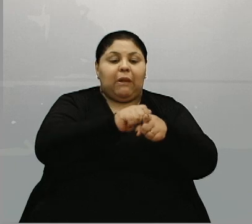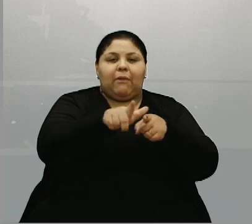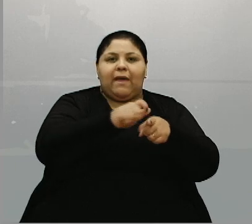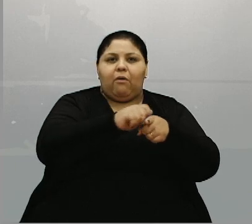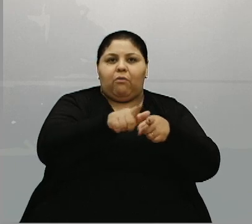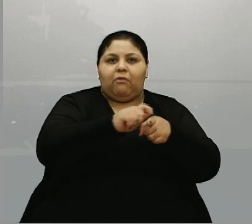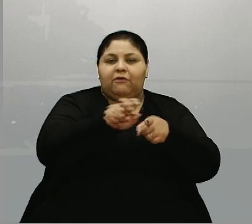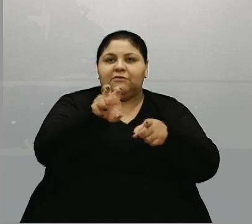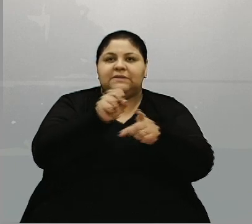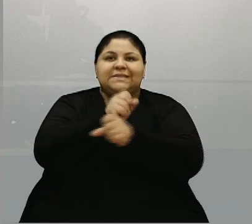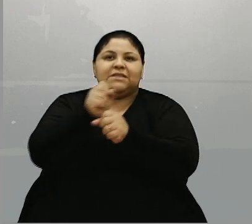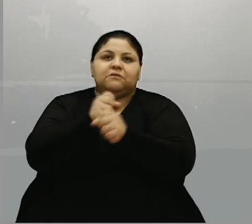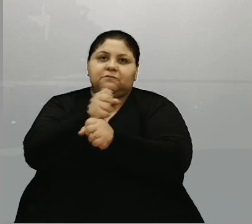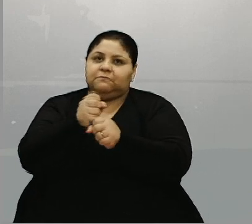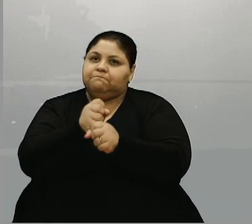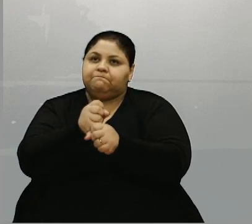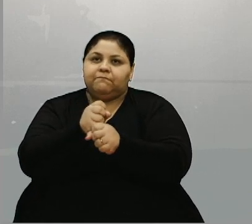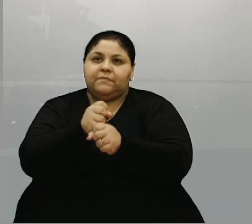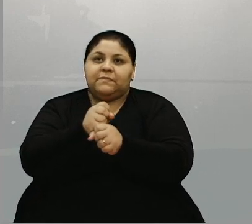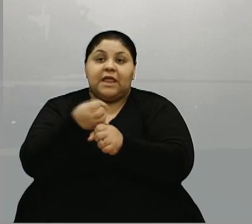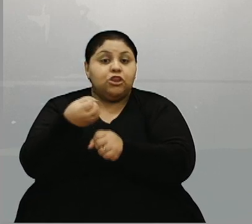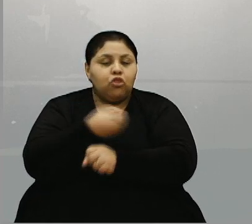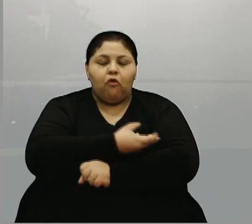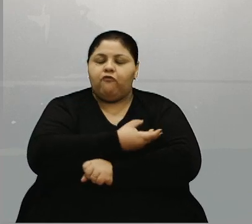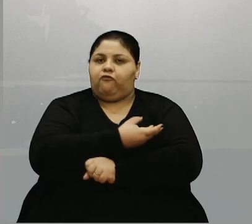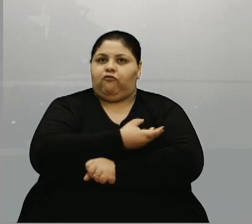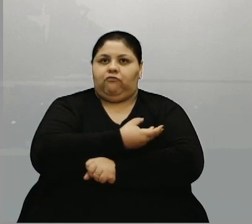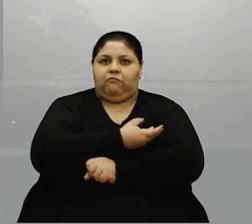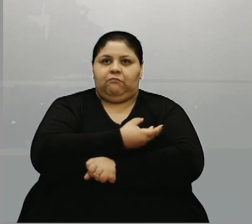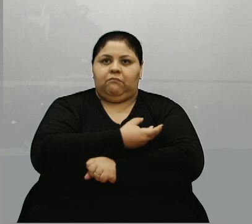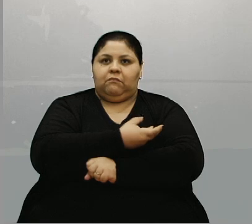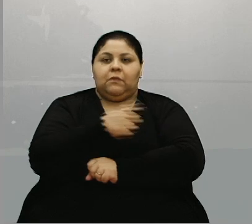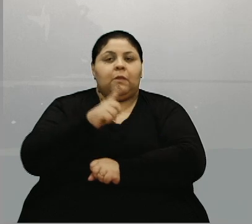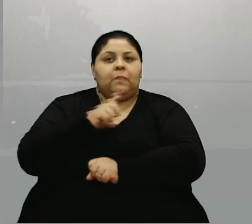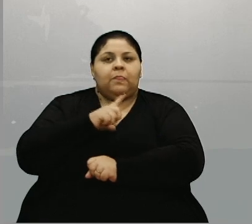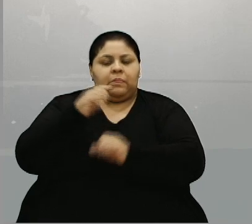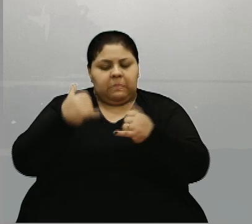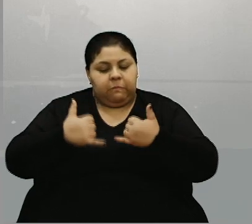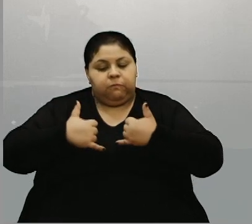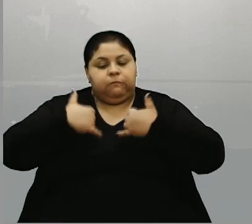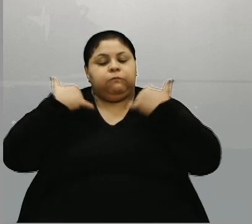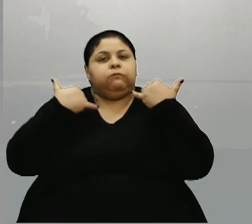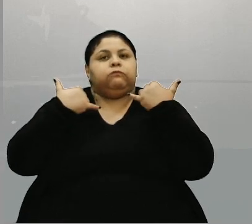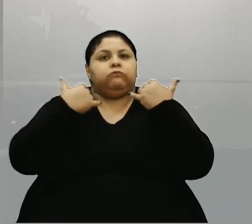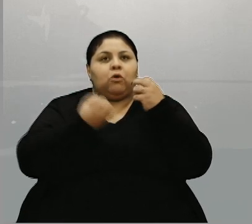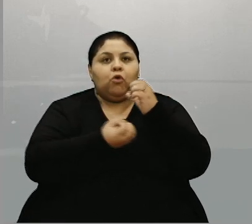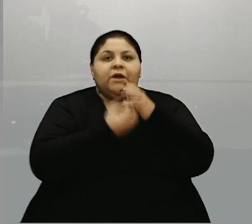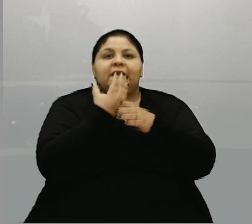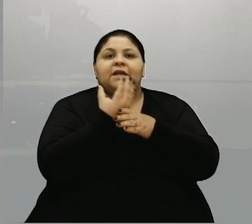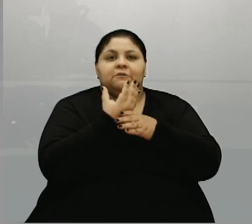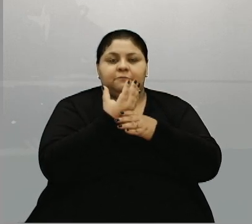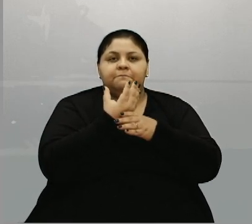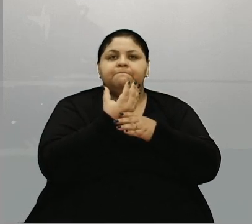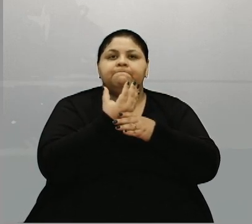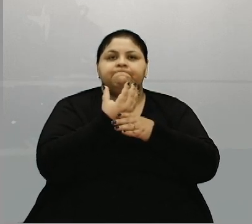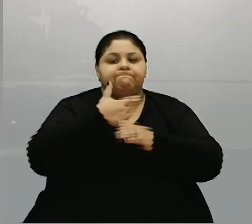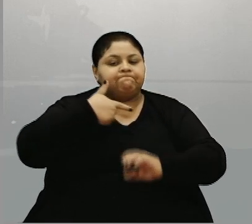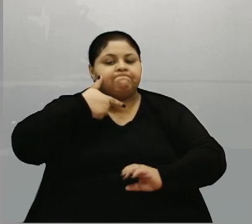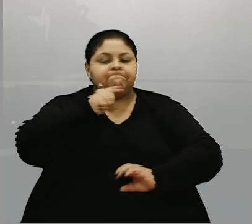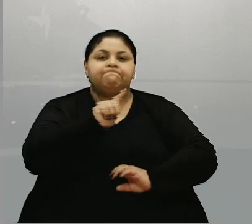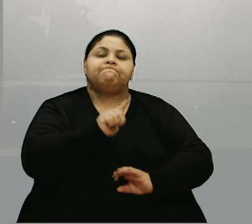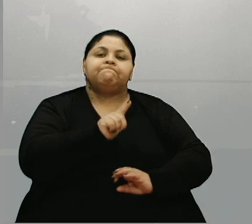de 5 anos. Isso é inédito. Inédito. Tenho muito orgulho de ser o idealizador dessa grande